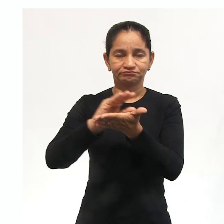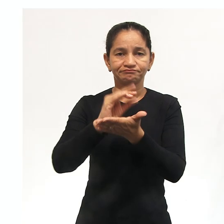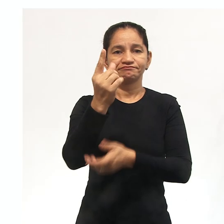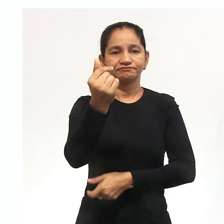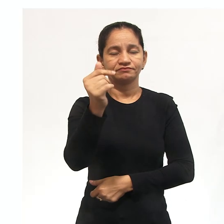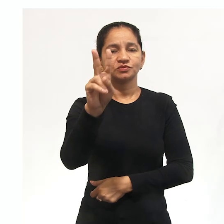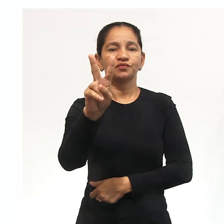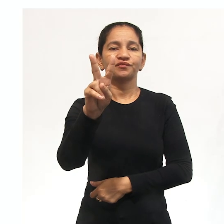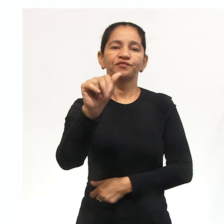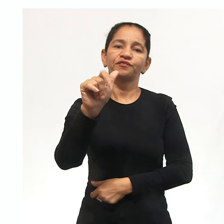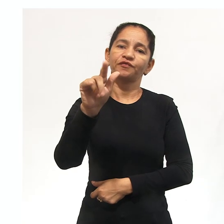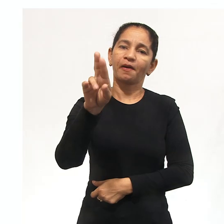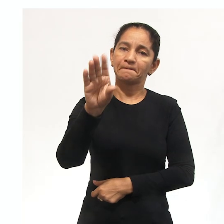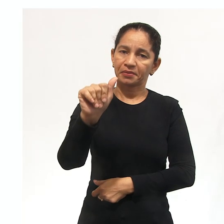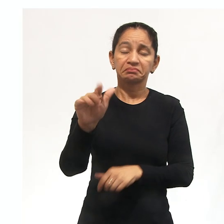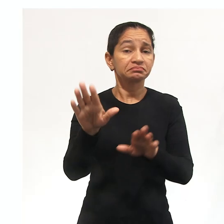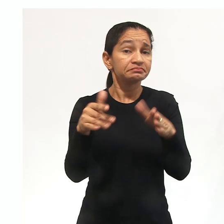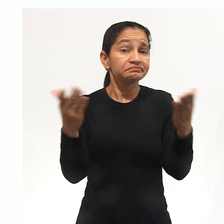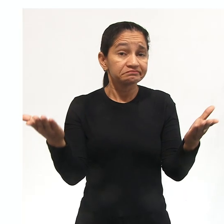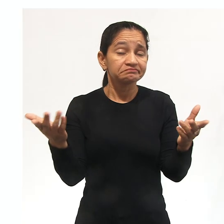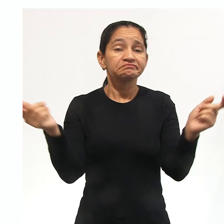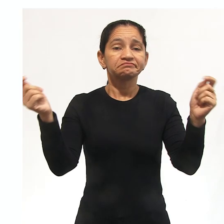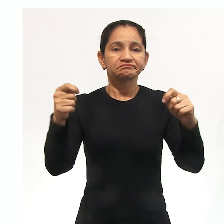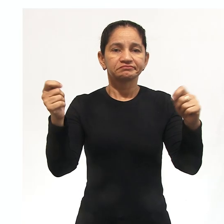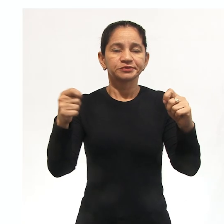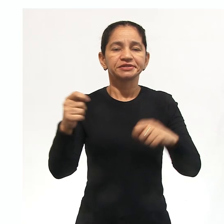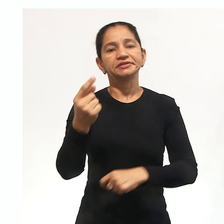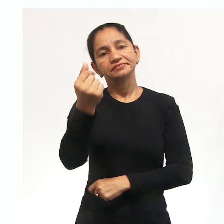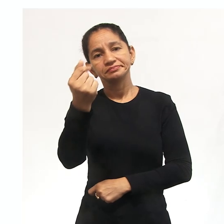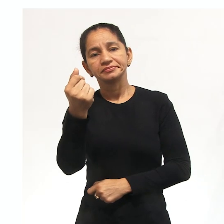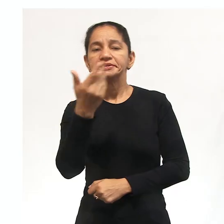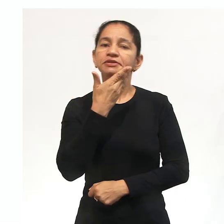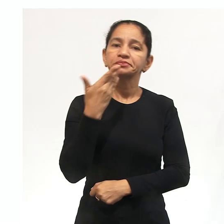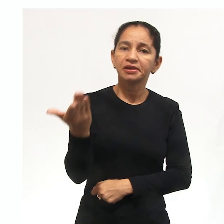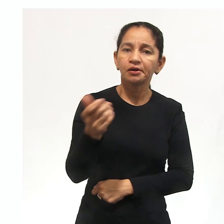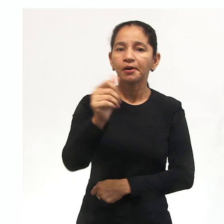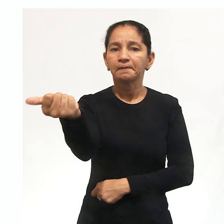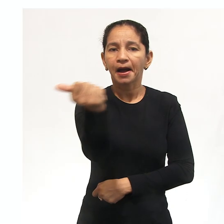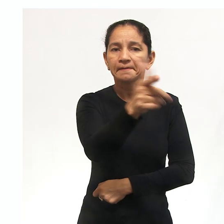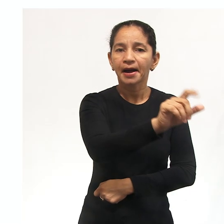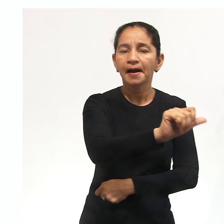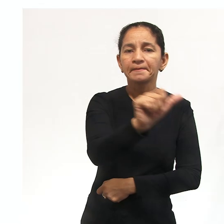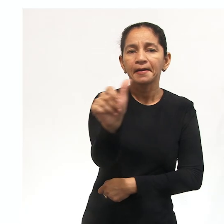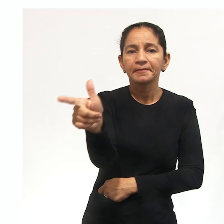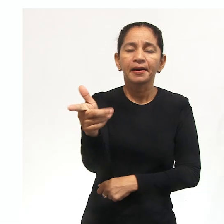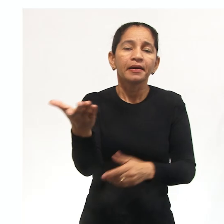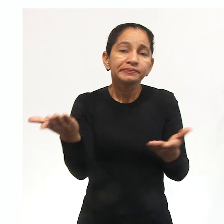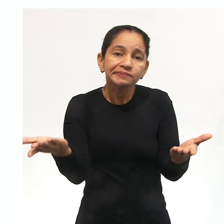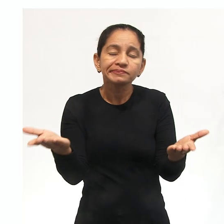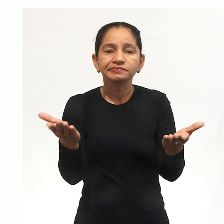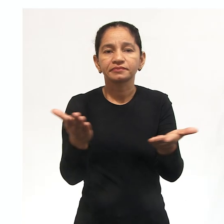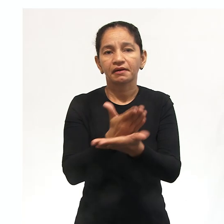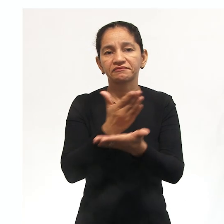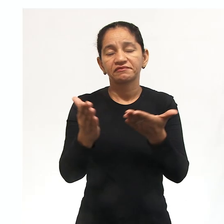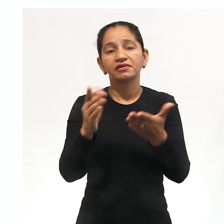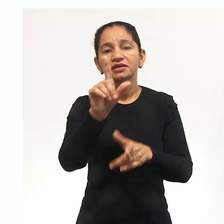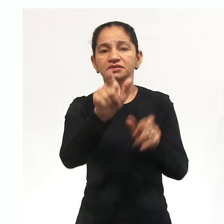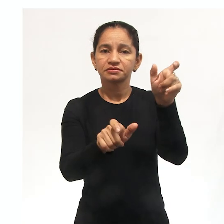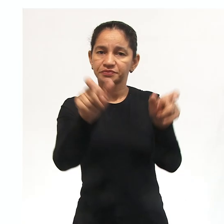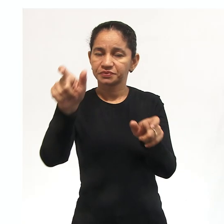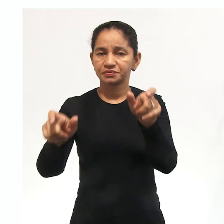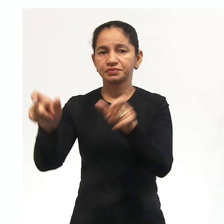é o tempo e o recurso, como todos facilmente podem ver, né? A possibilidade aqui de preços